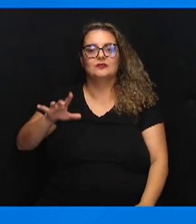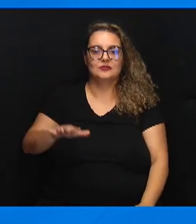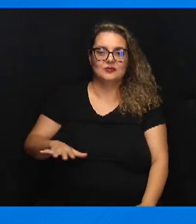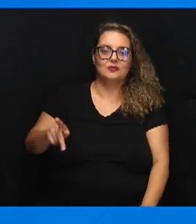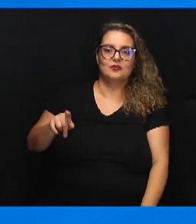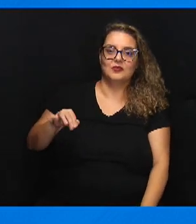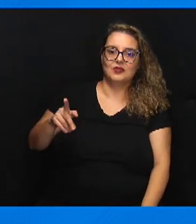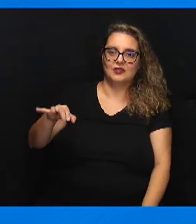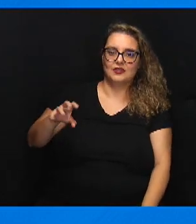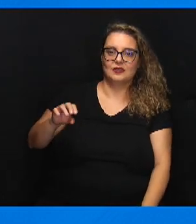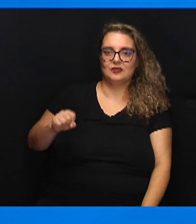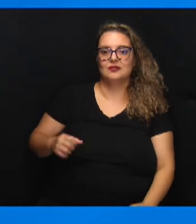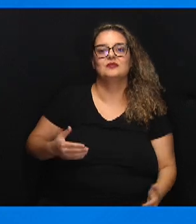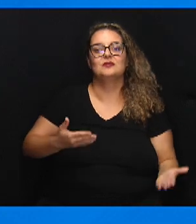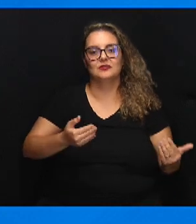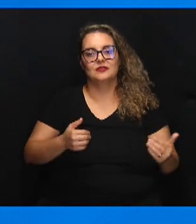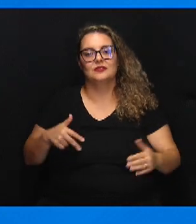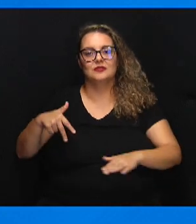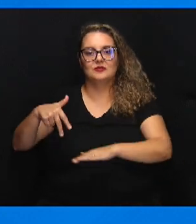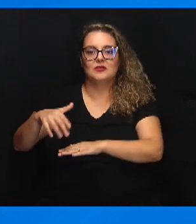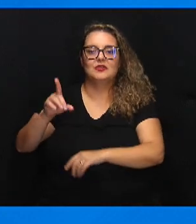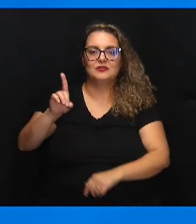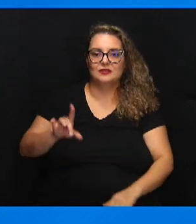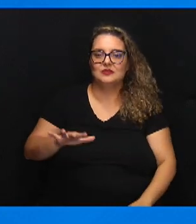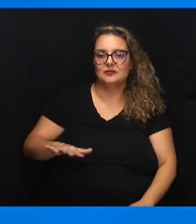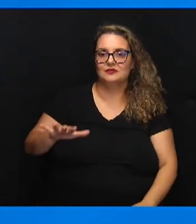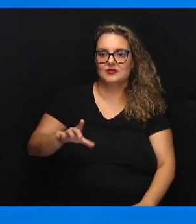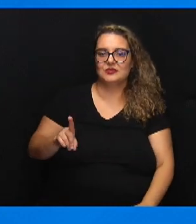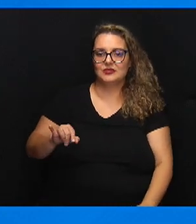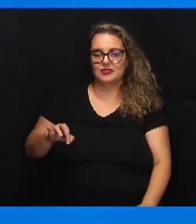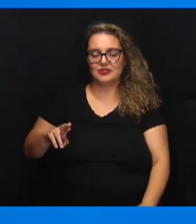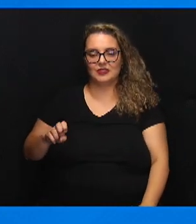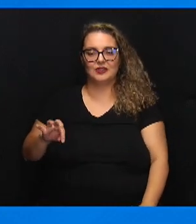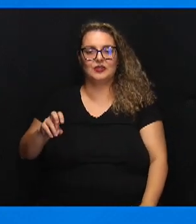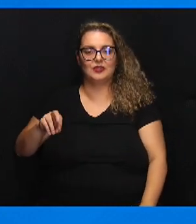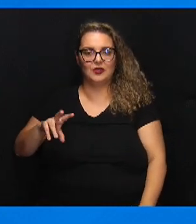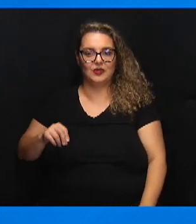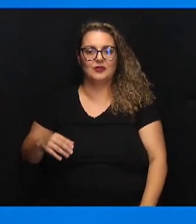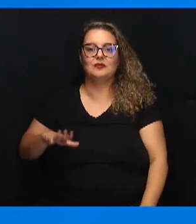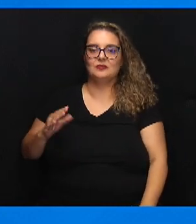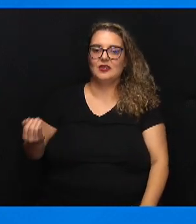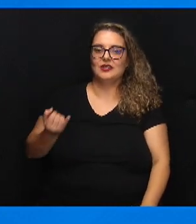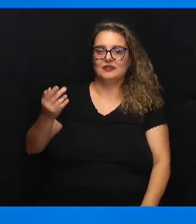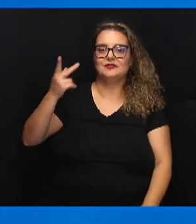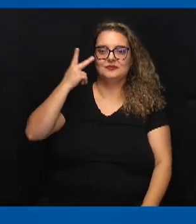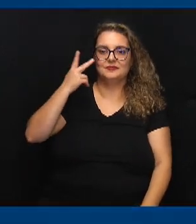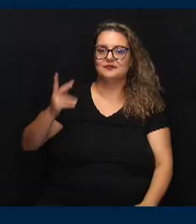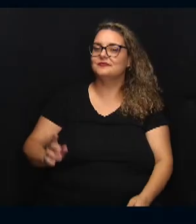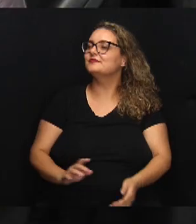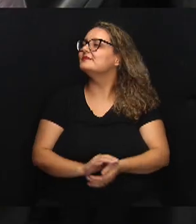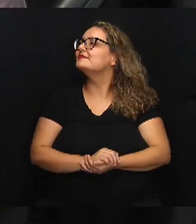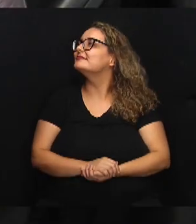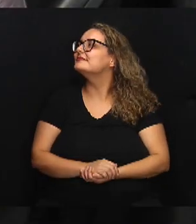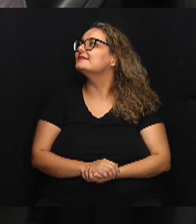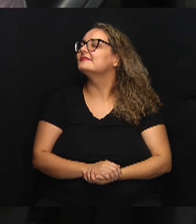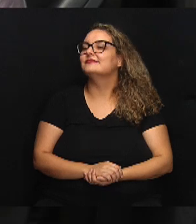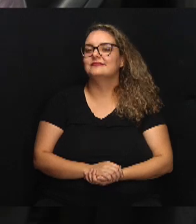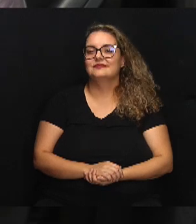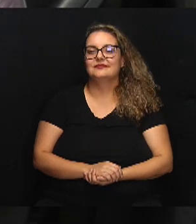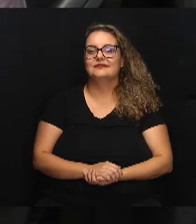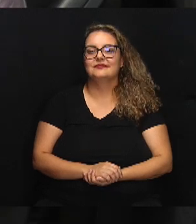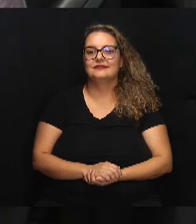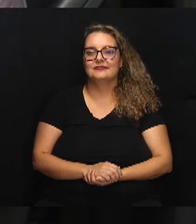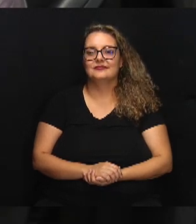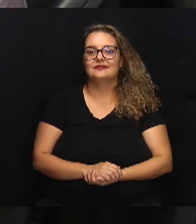sempre com jovens ocupando a direção desse diretório, que é um dos mais importantes de São Paulo. O